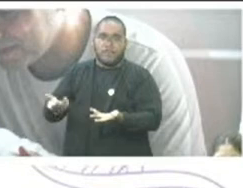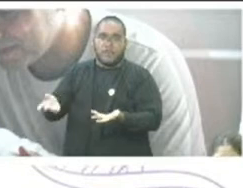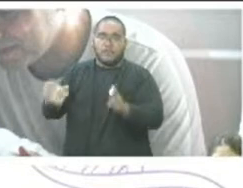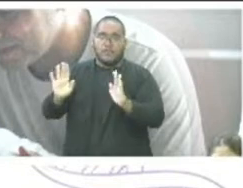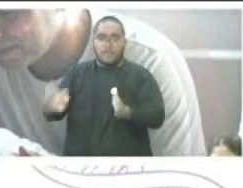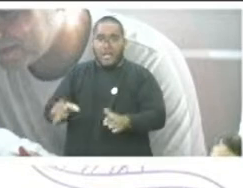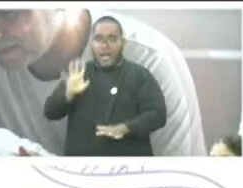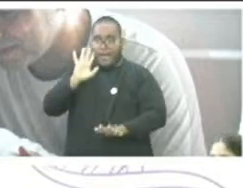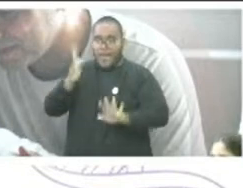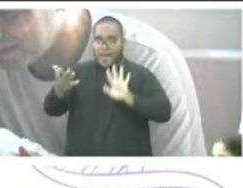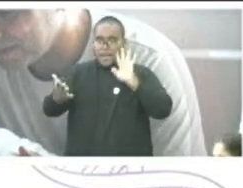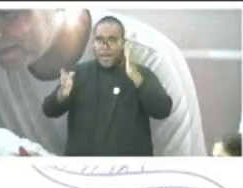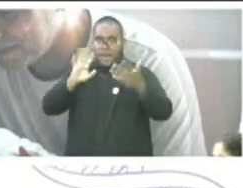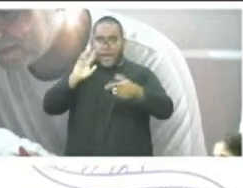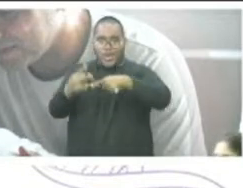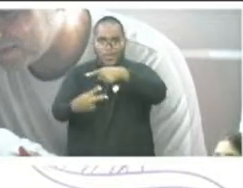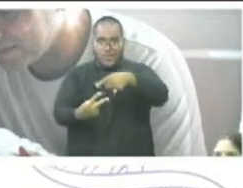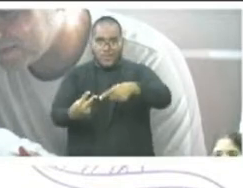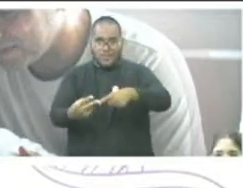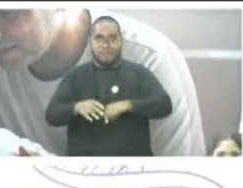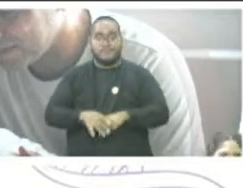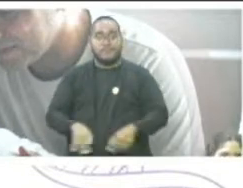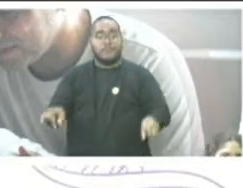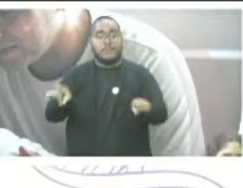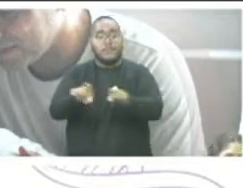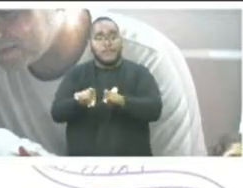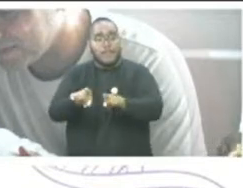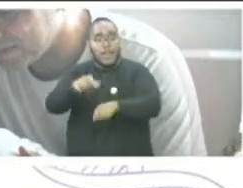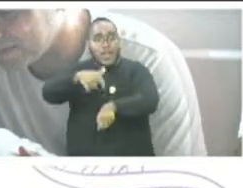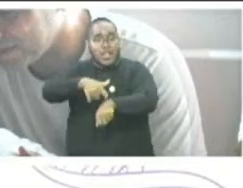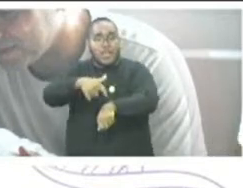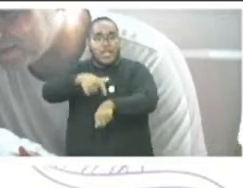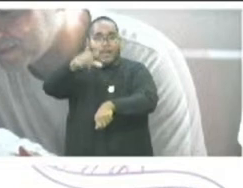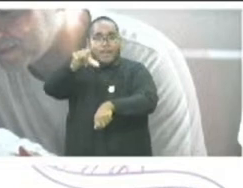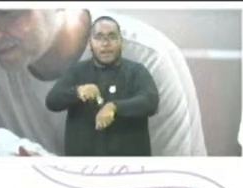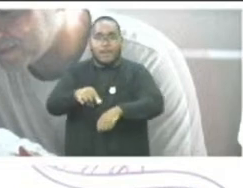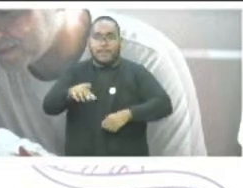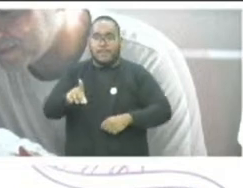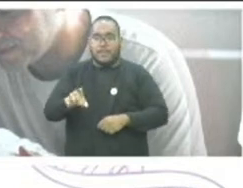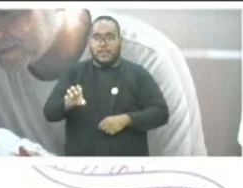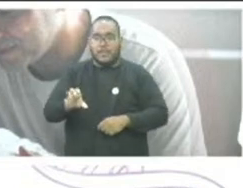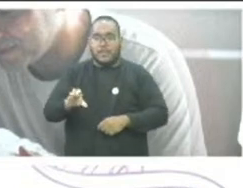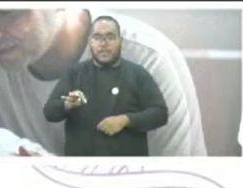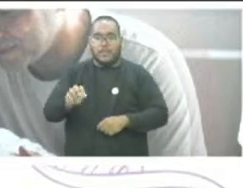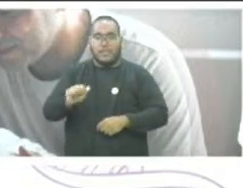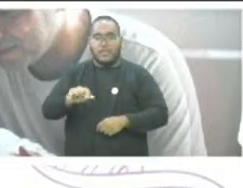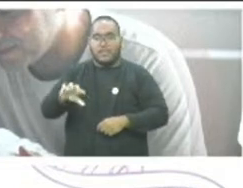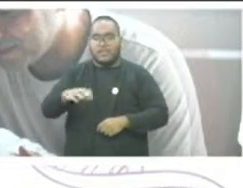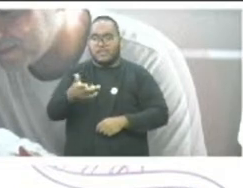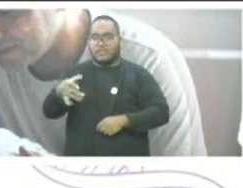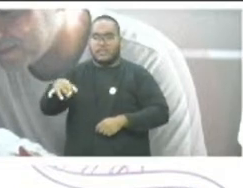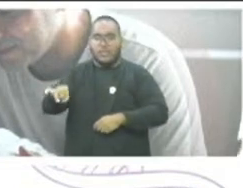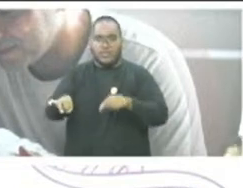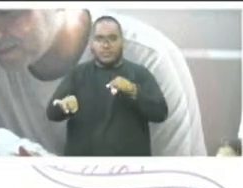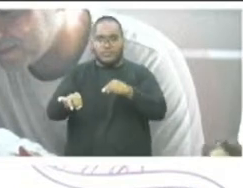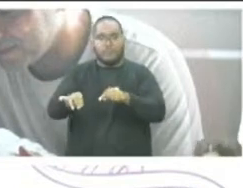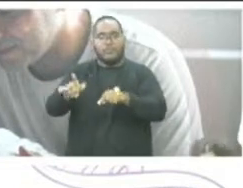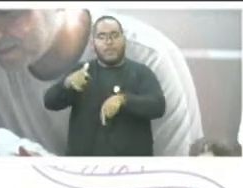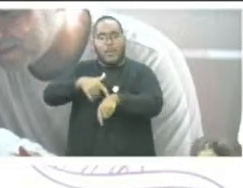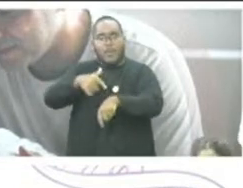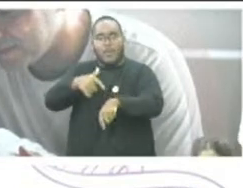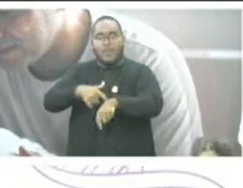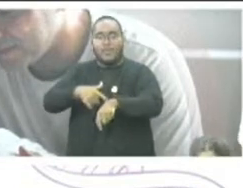só. Além disso, eu diminuo o tempo de dectação, de saída da placenta, que também é um momento muito crítico